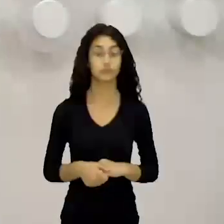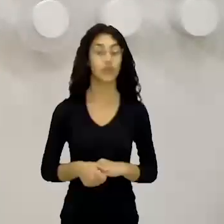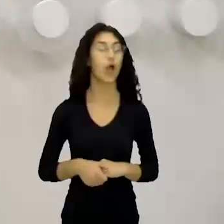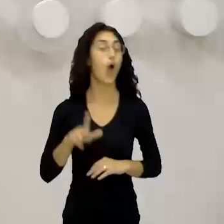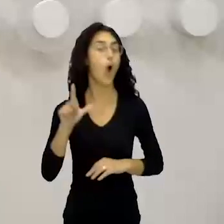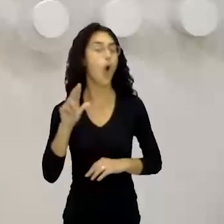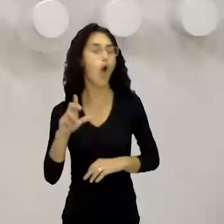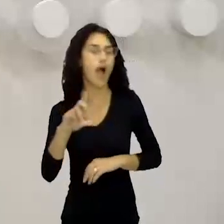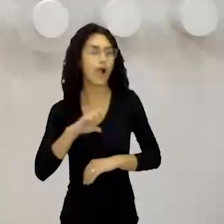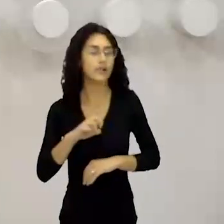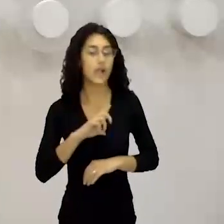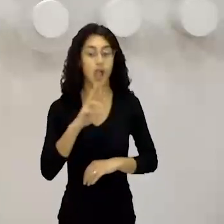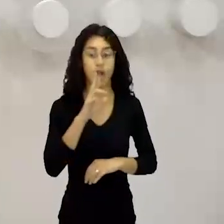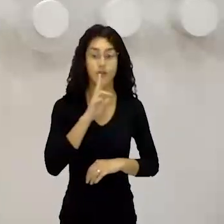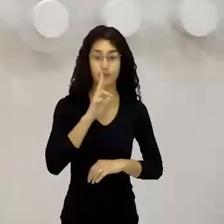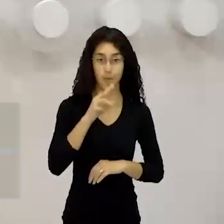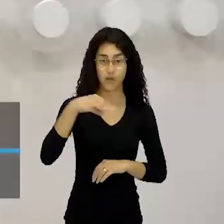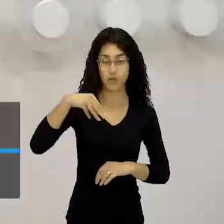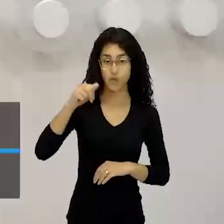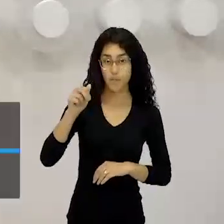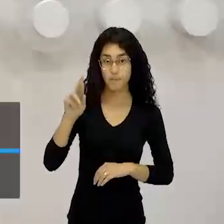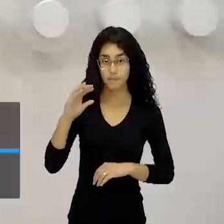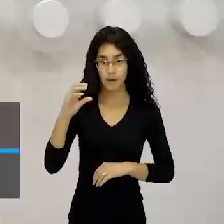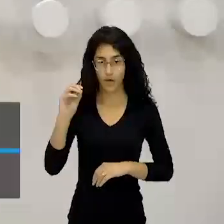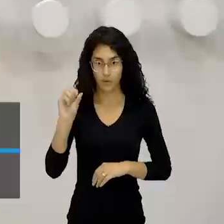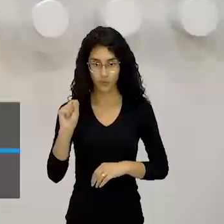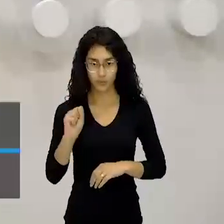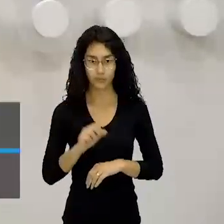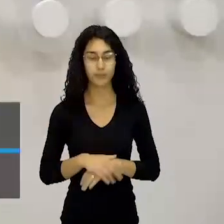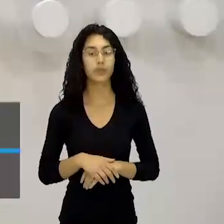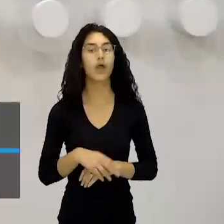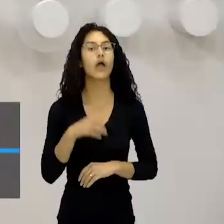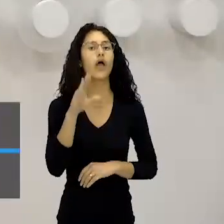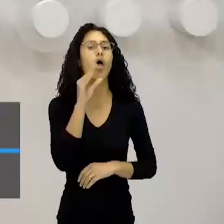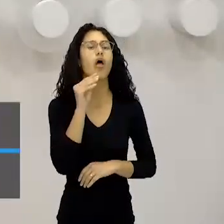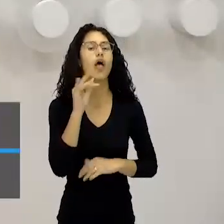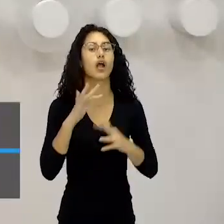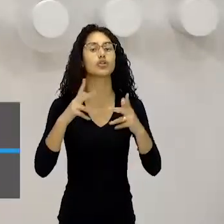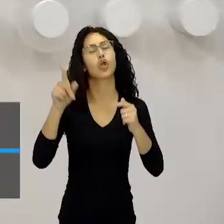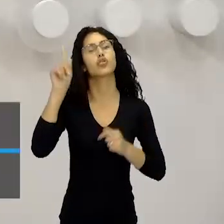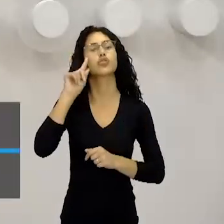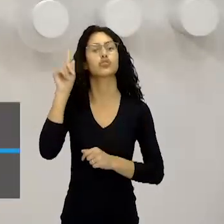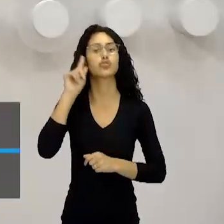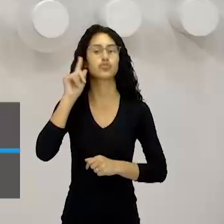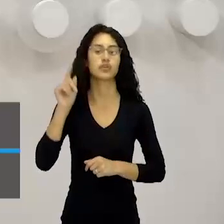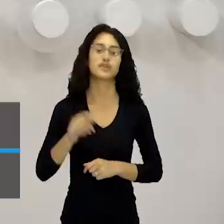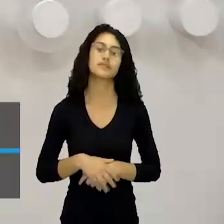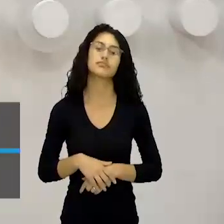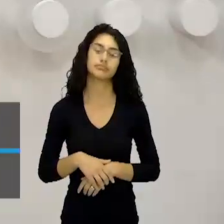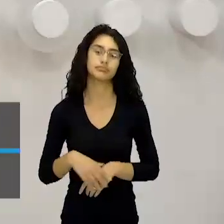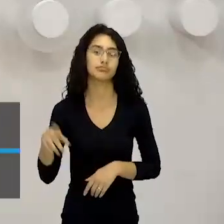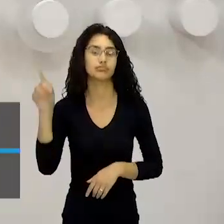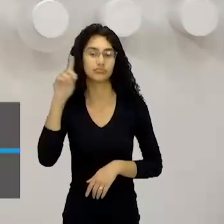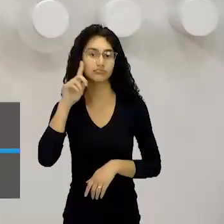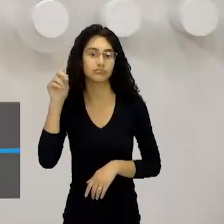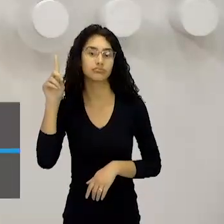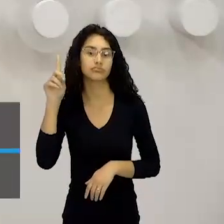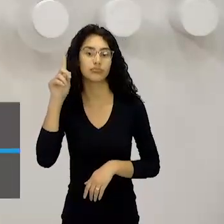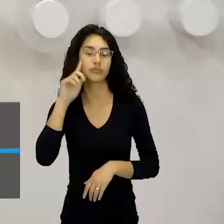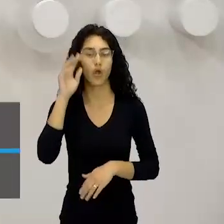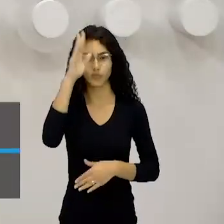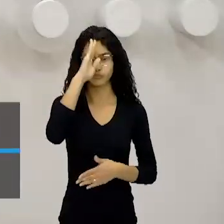Lu, a gente tem a resposta do Marco Aurélio Silva, que ele fala que é todos os dias. Todos os dias ele se